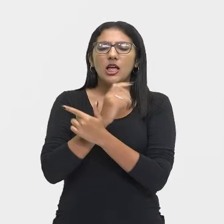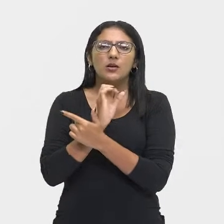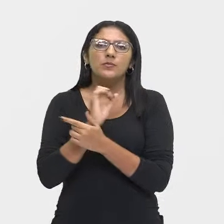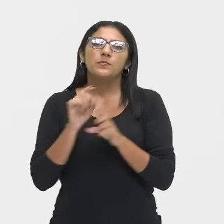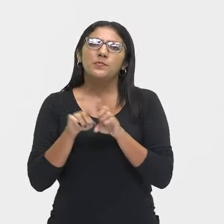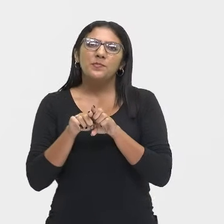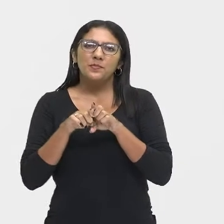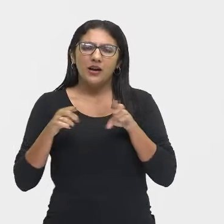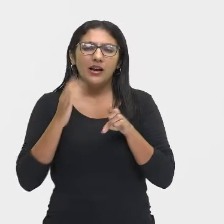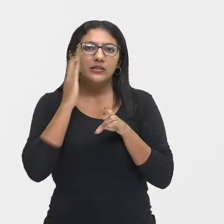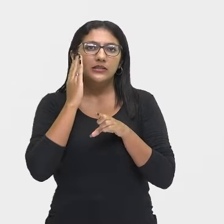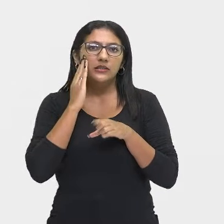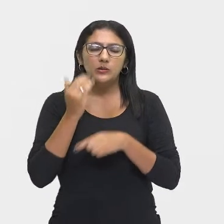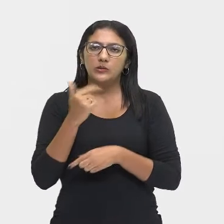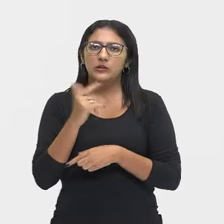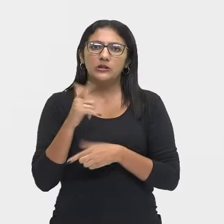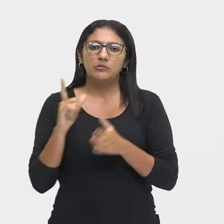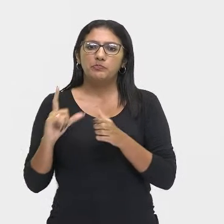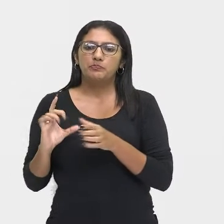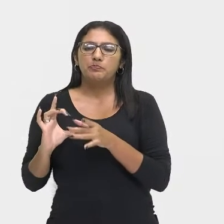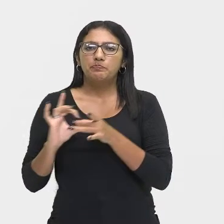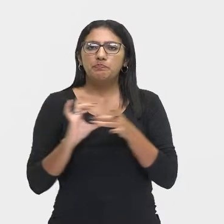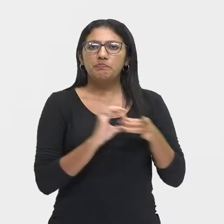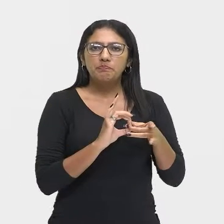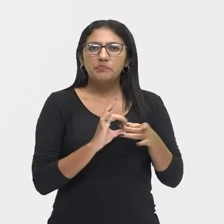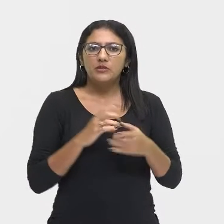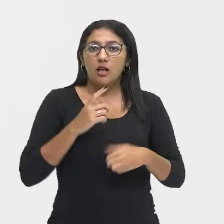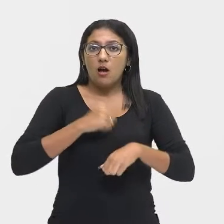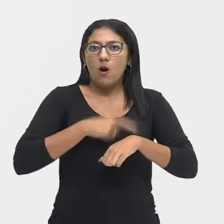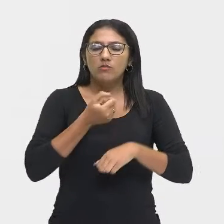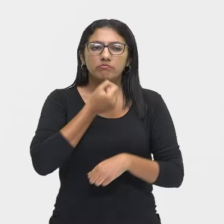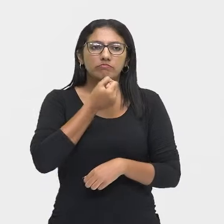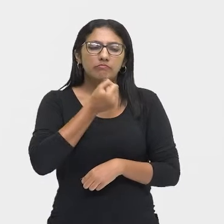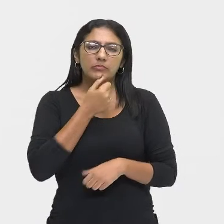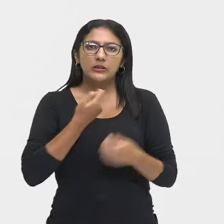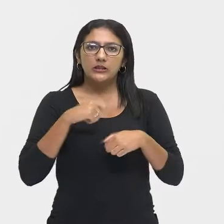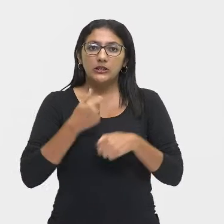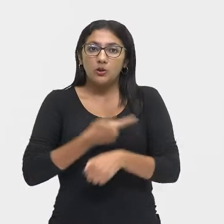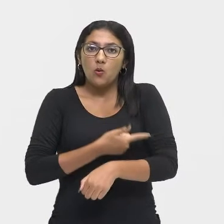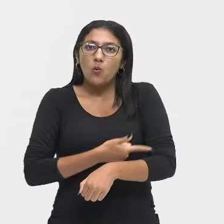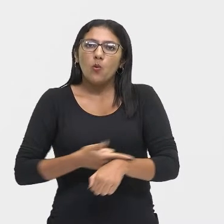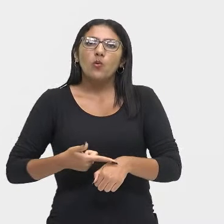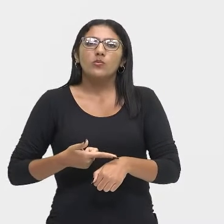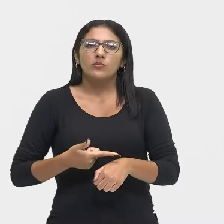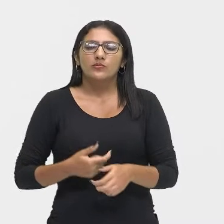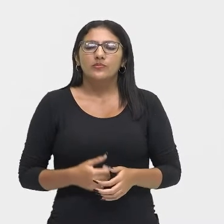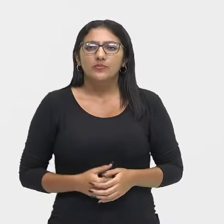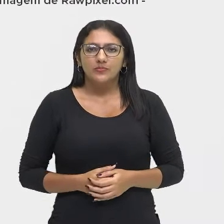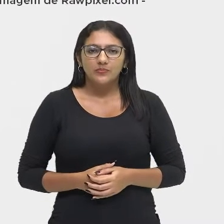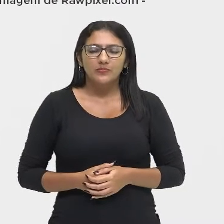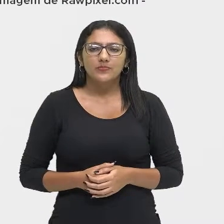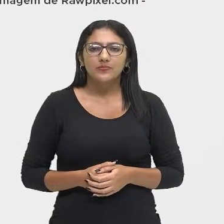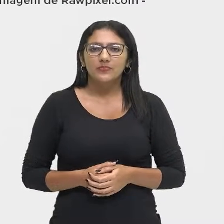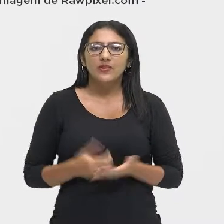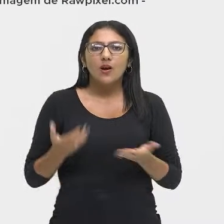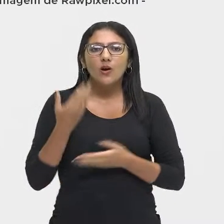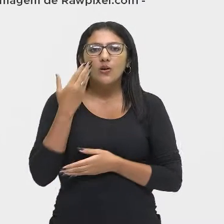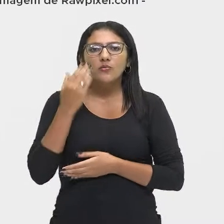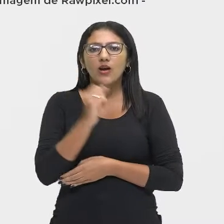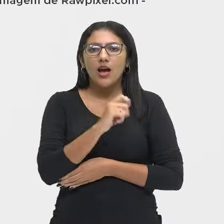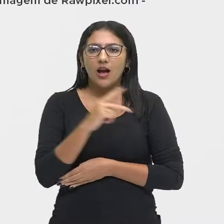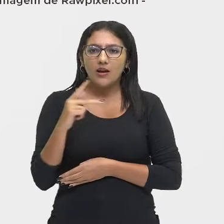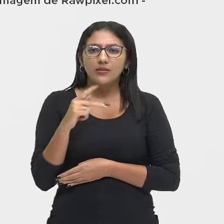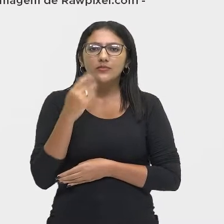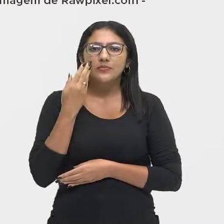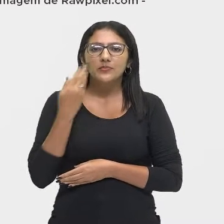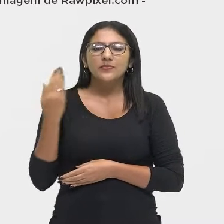mas que não cabe a uma situação que é a do jornal, que é sério, né, gente? Vamos ver os aplicativos de